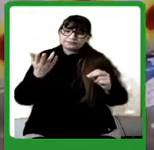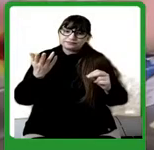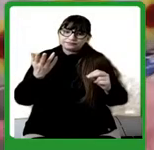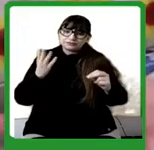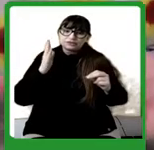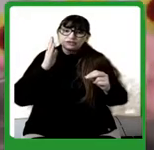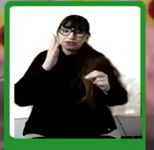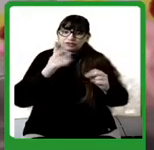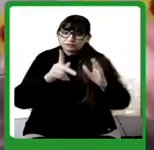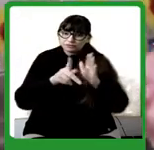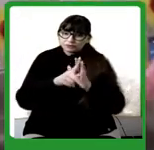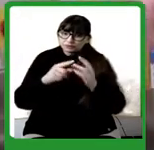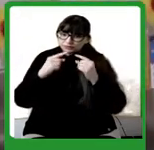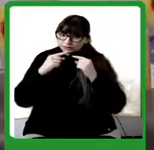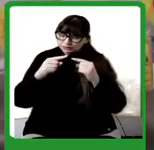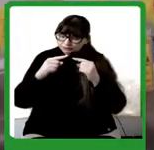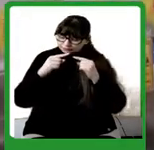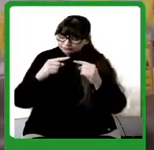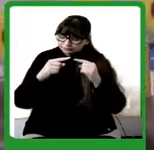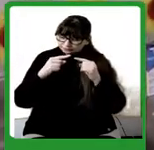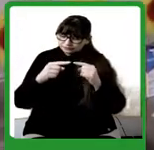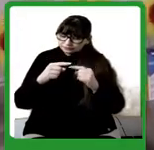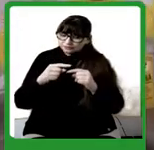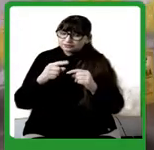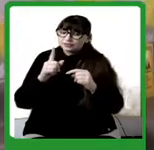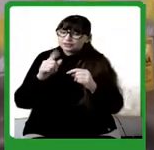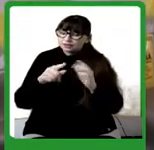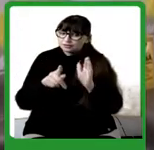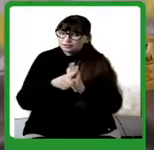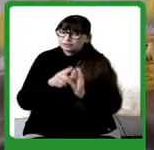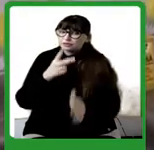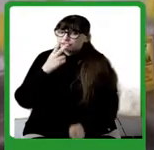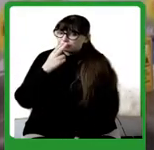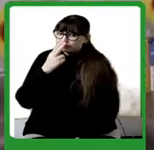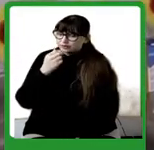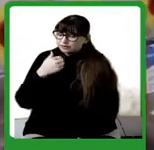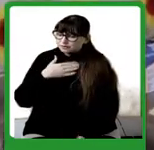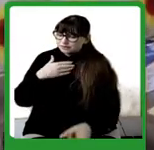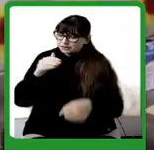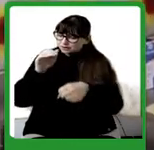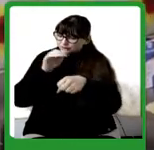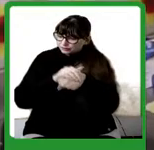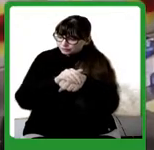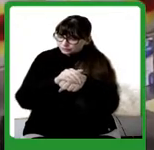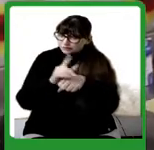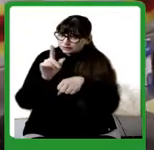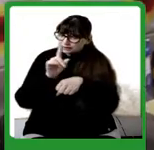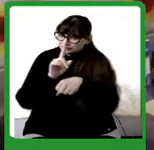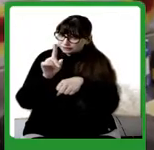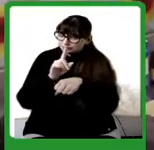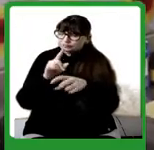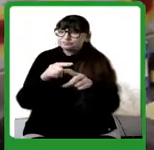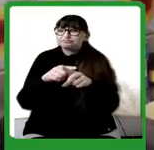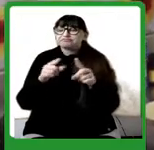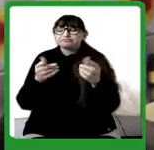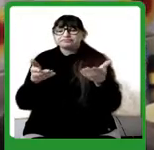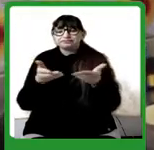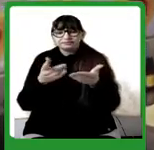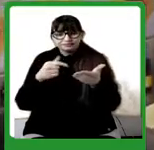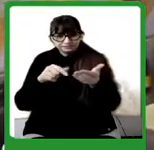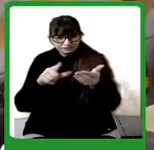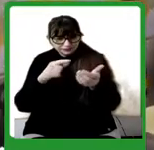Badin virou fofoqueiro, Maria Fifi, por causa de minha culpa. Não é. Agora, o que vocês têm que